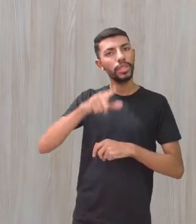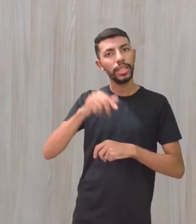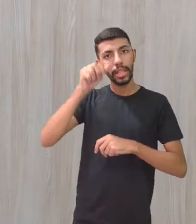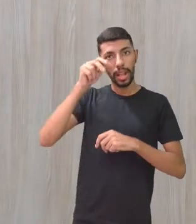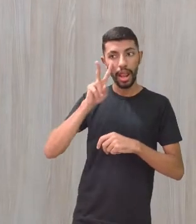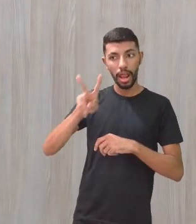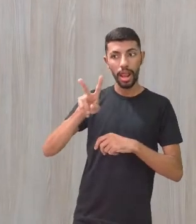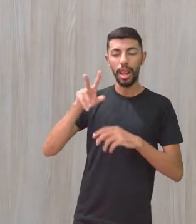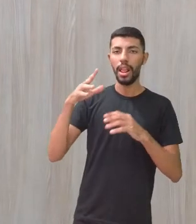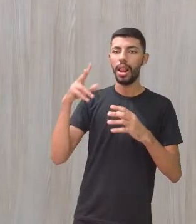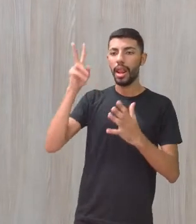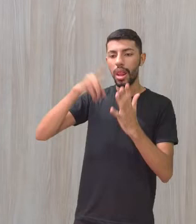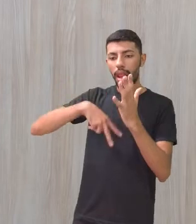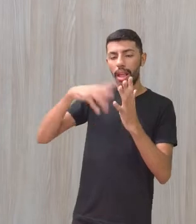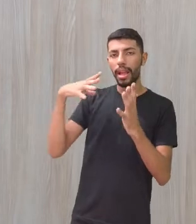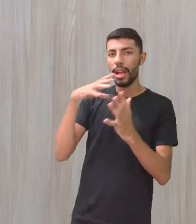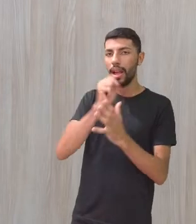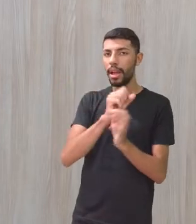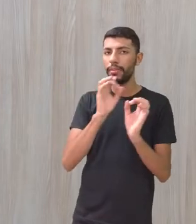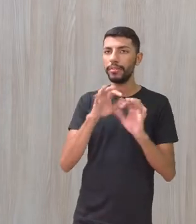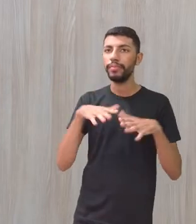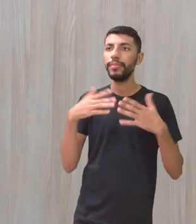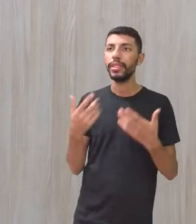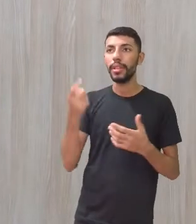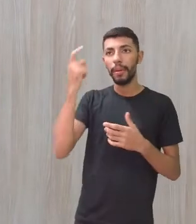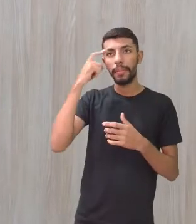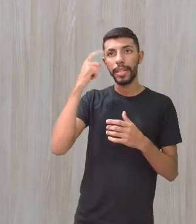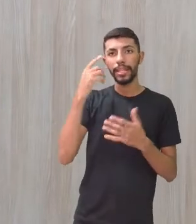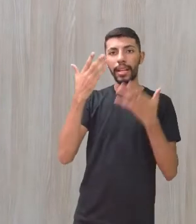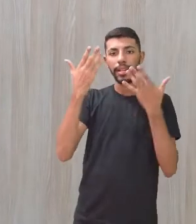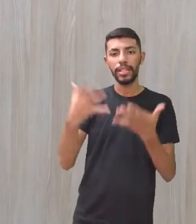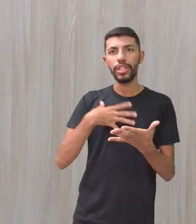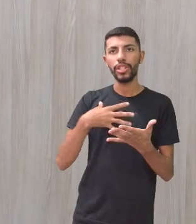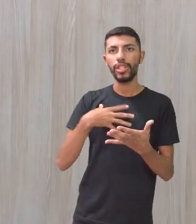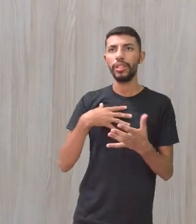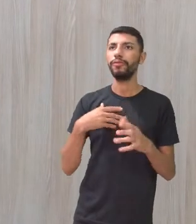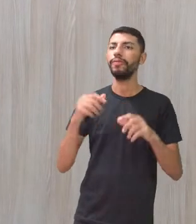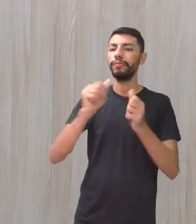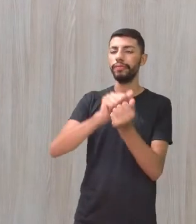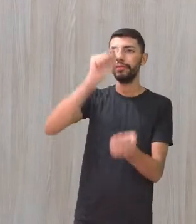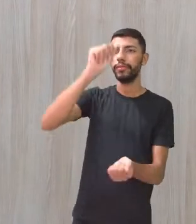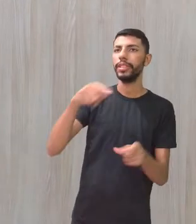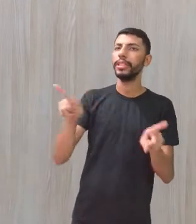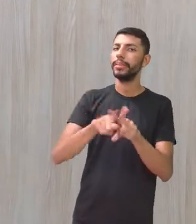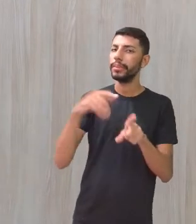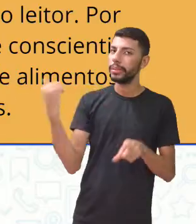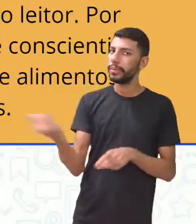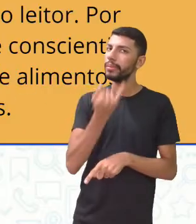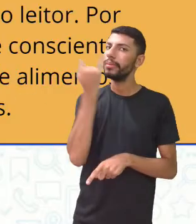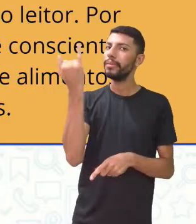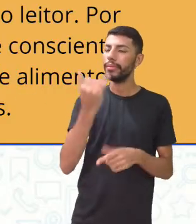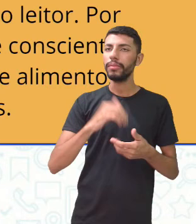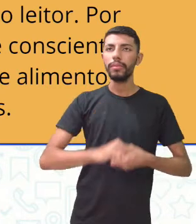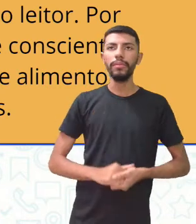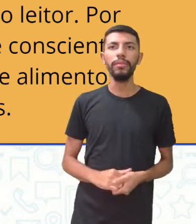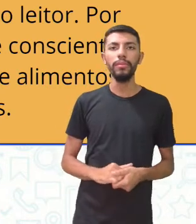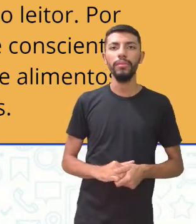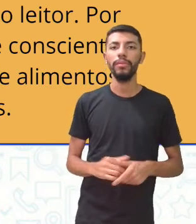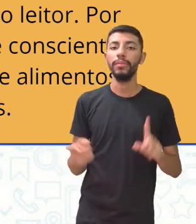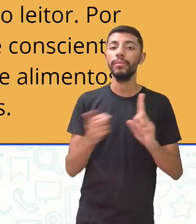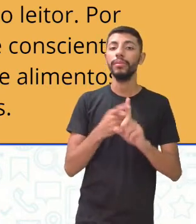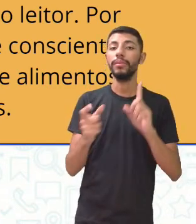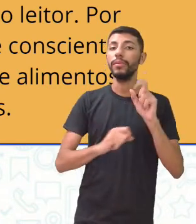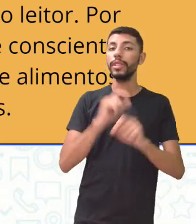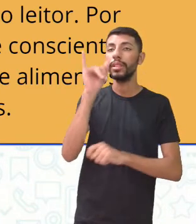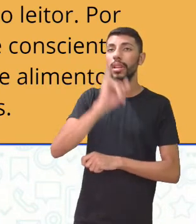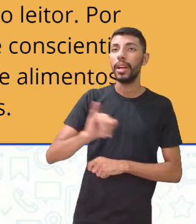nessa diagramação do cartaz é também importante, certo? As imagens precisam estar